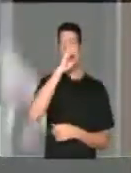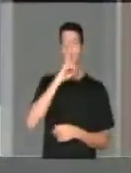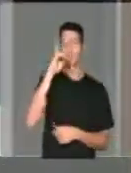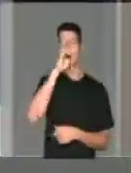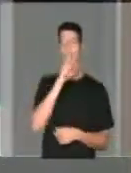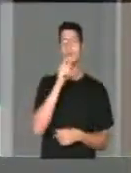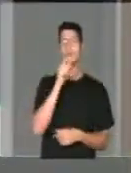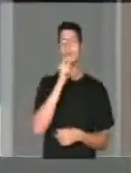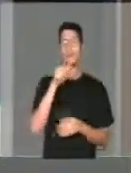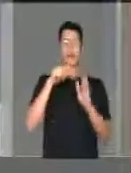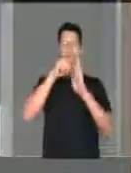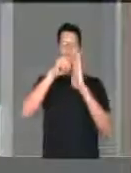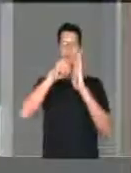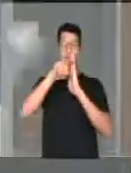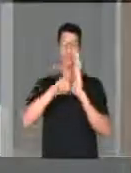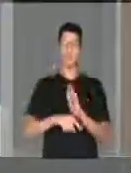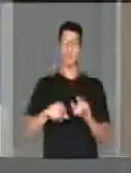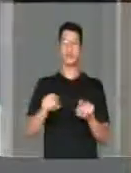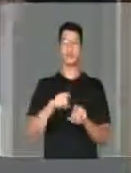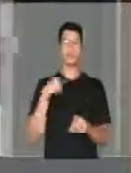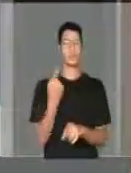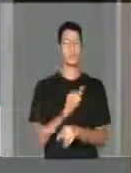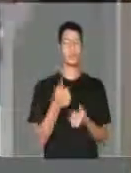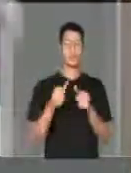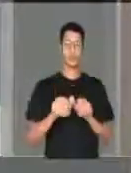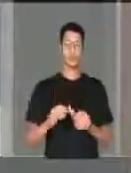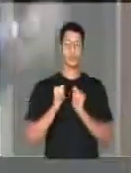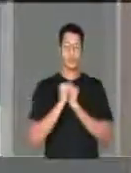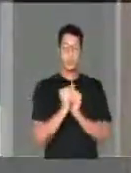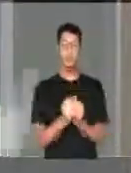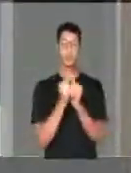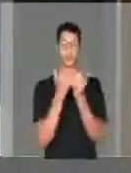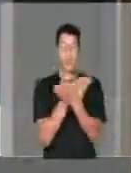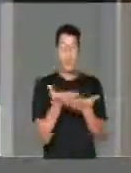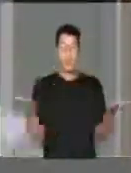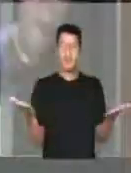a investigação e nós estamos junto com